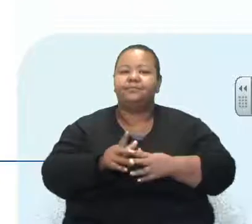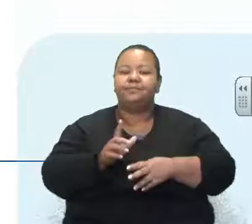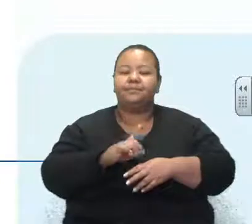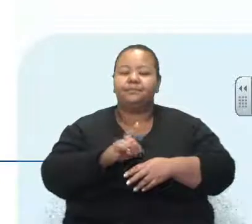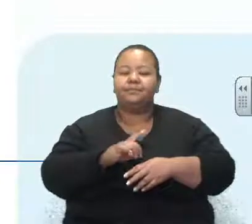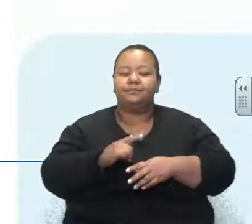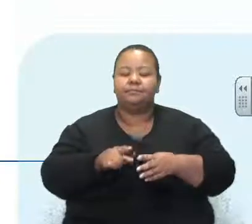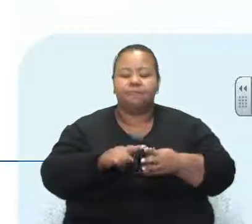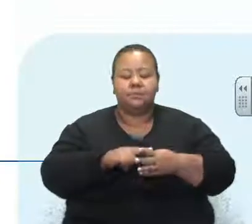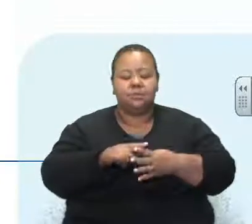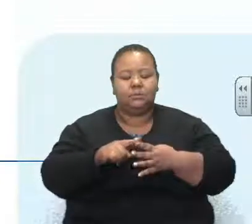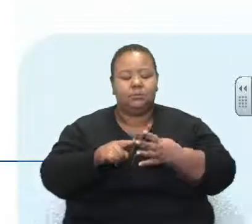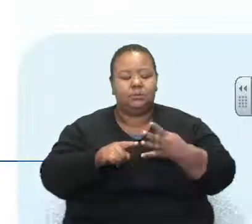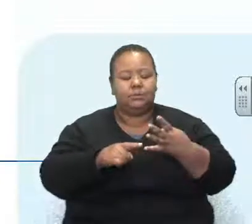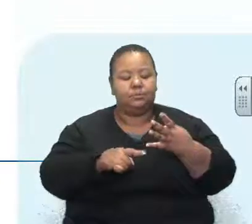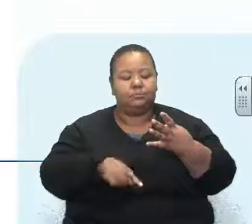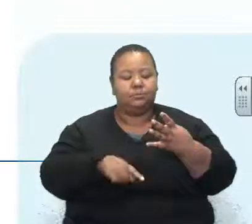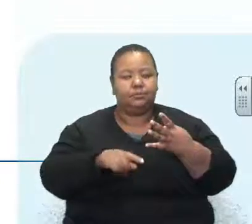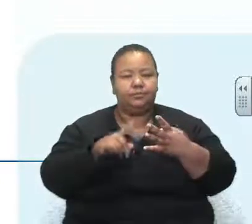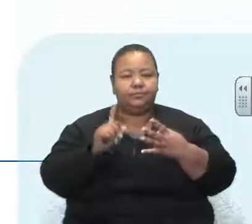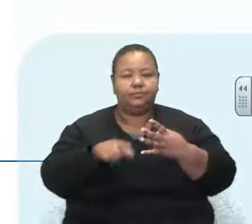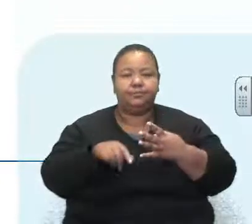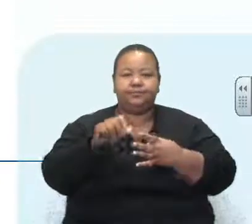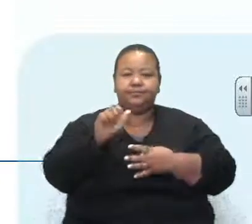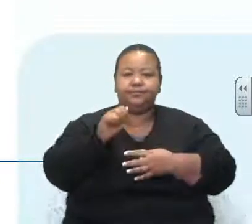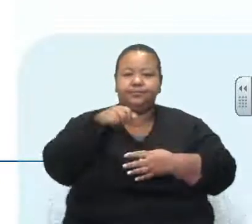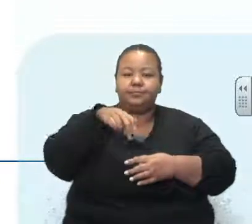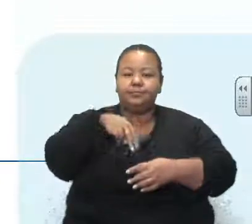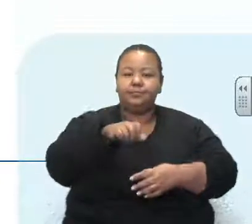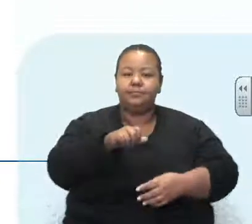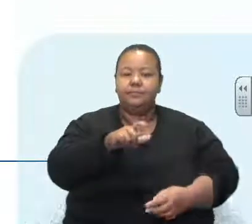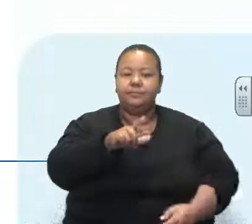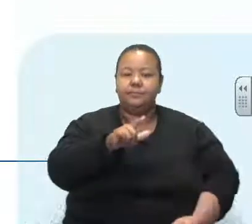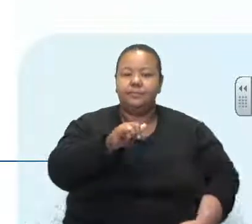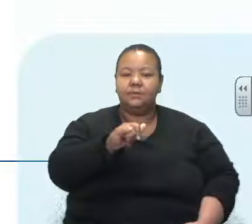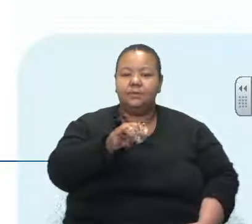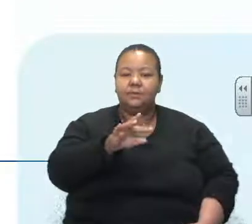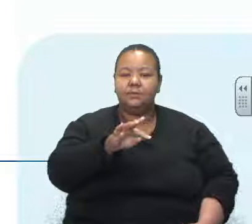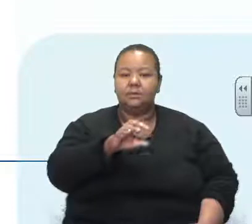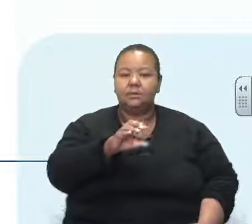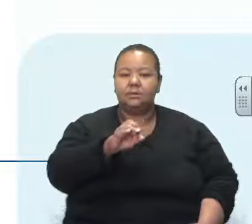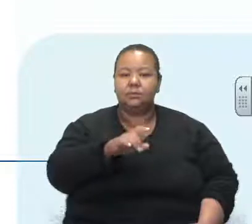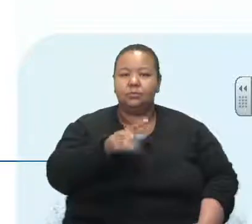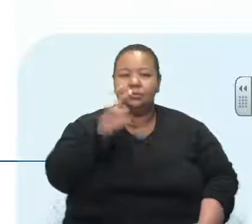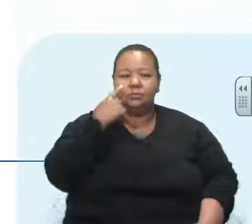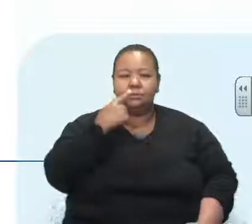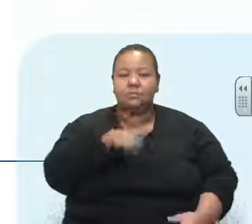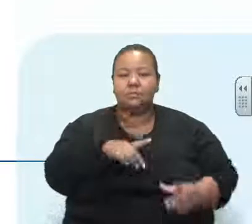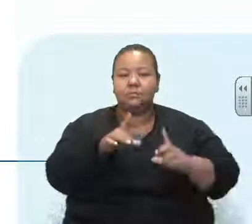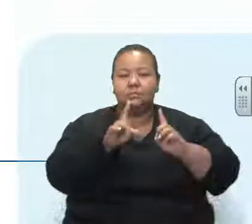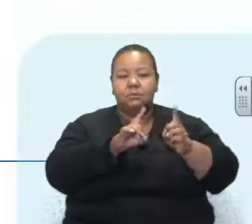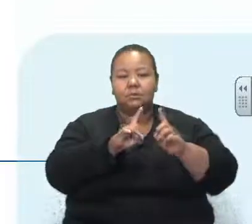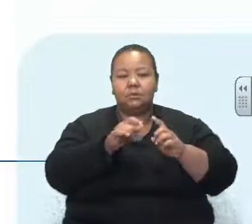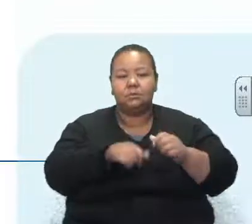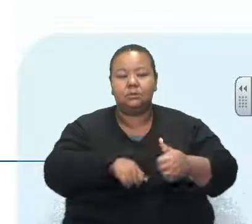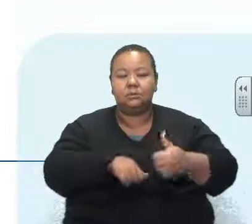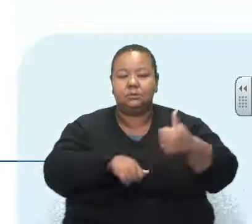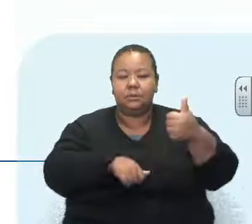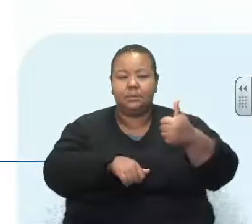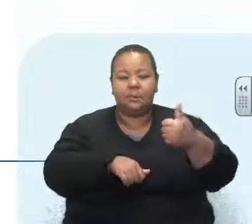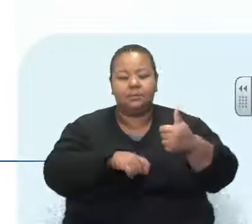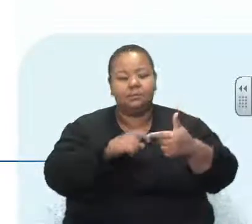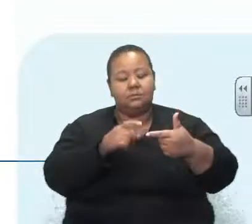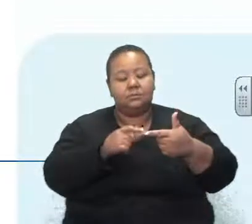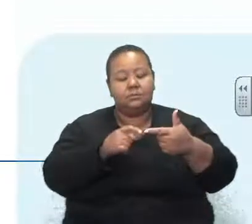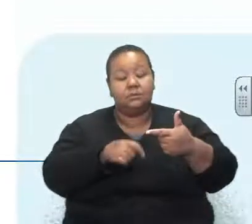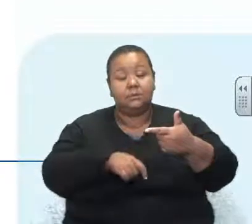dentro dos relatórios analíticos, nós temos que analisar que eles vão apresentar dados primários e dados secundários.